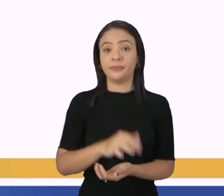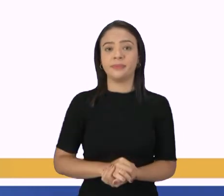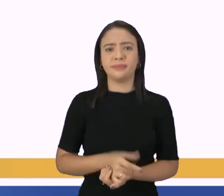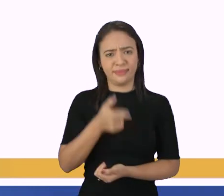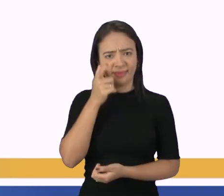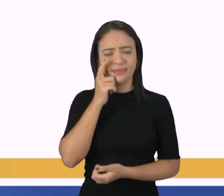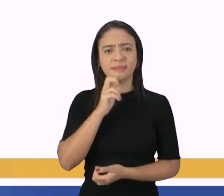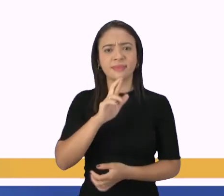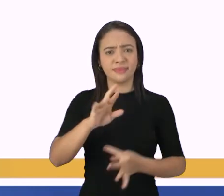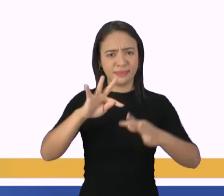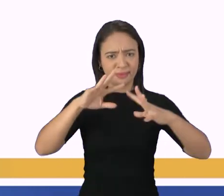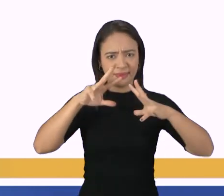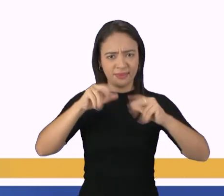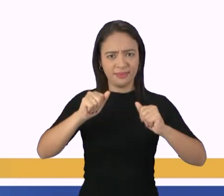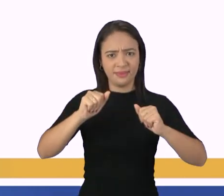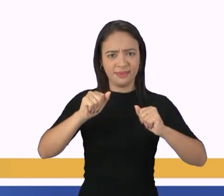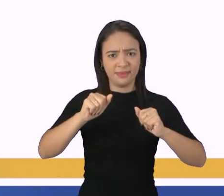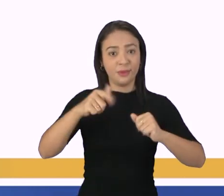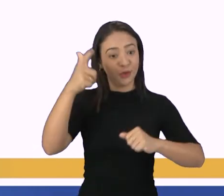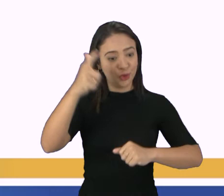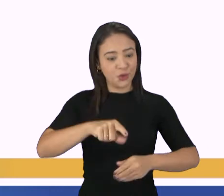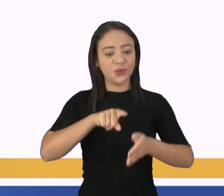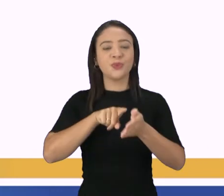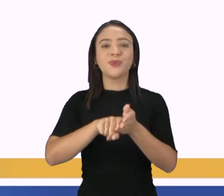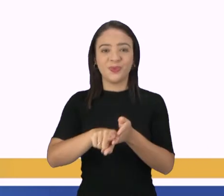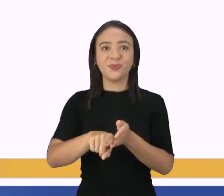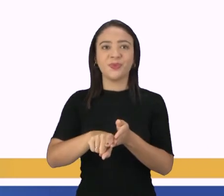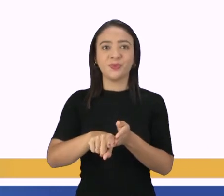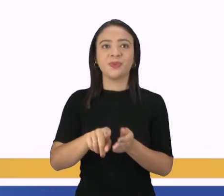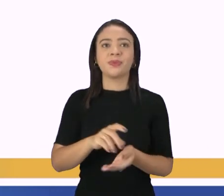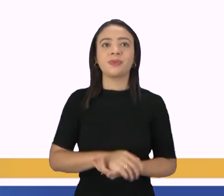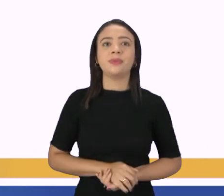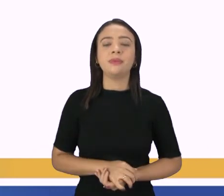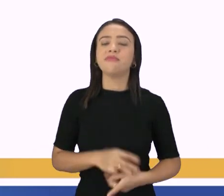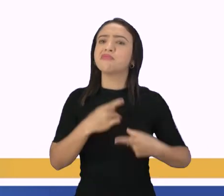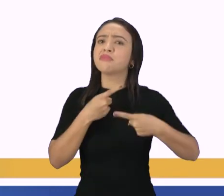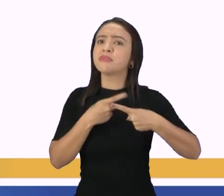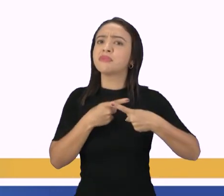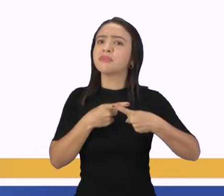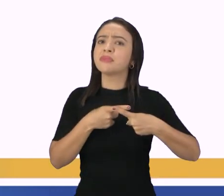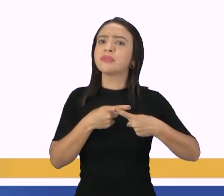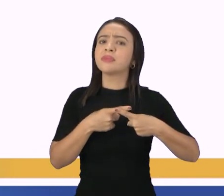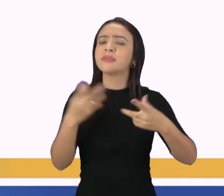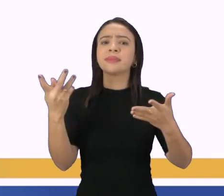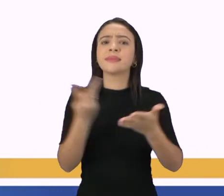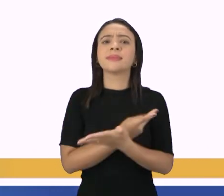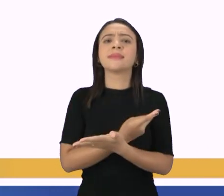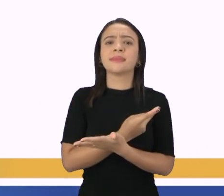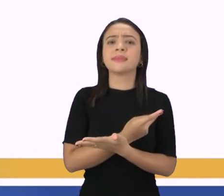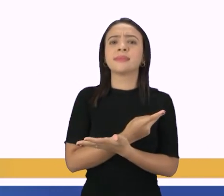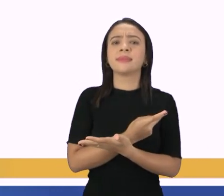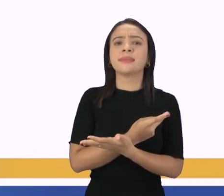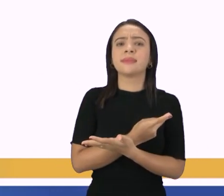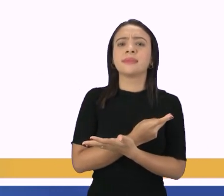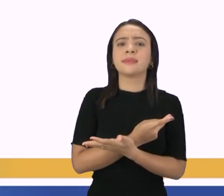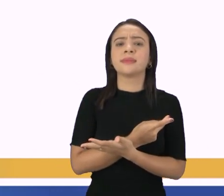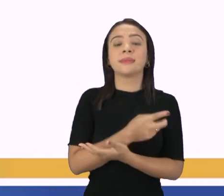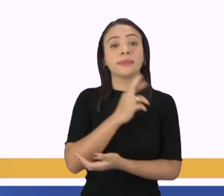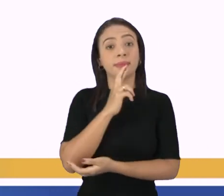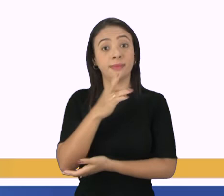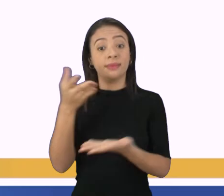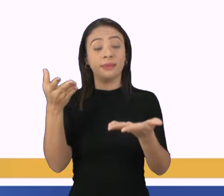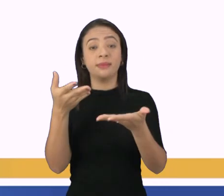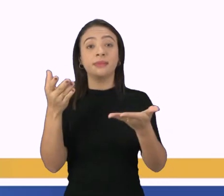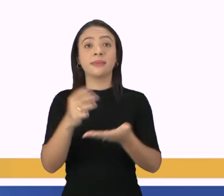responder a todas? Vamos a mais uma pergunta. Por quê? Por que isso está acontecendo? Vamos